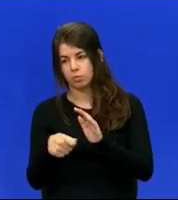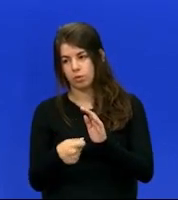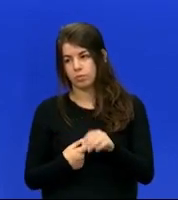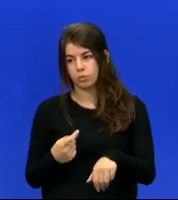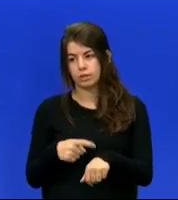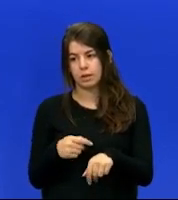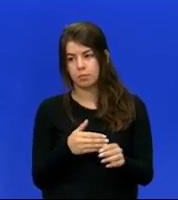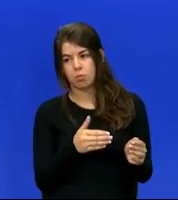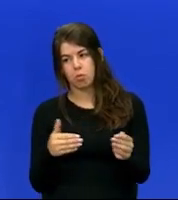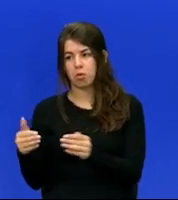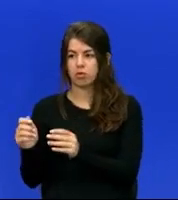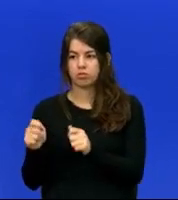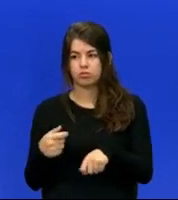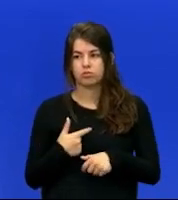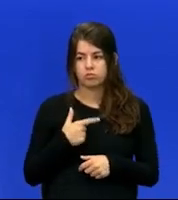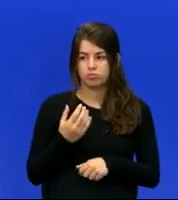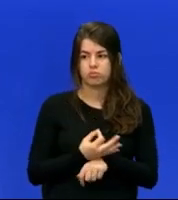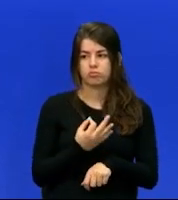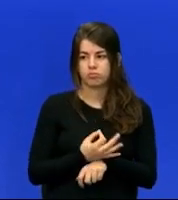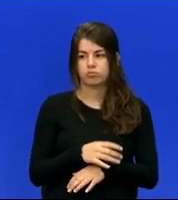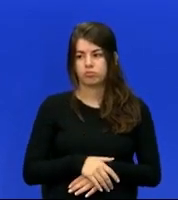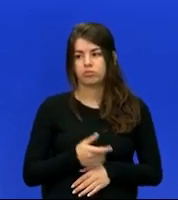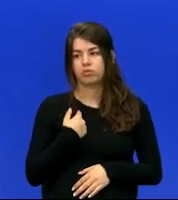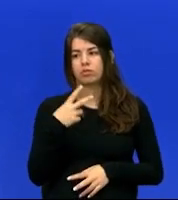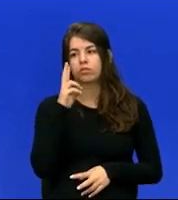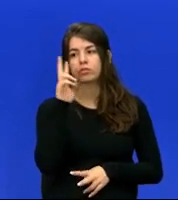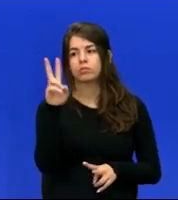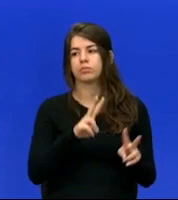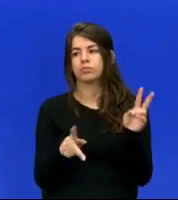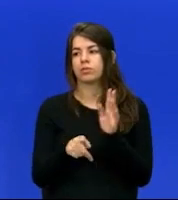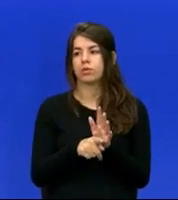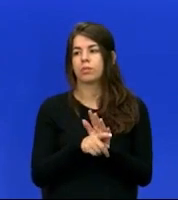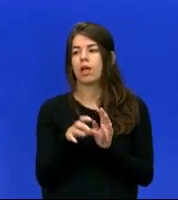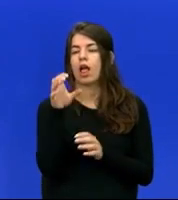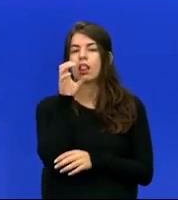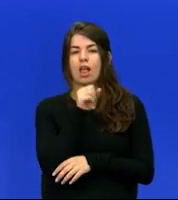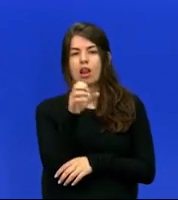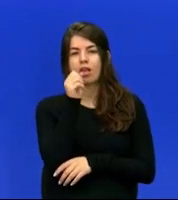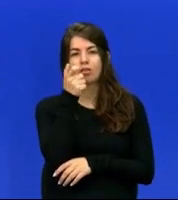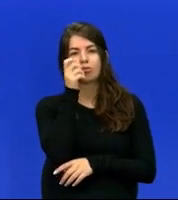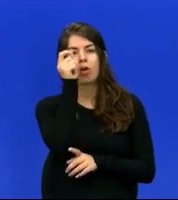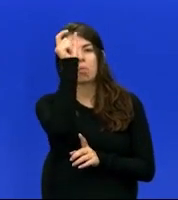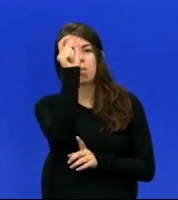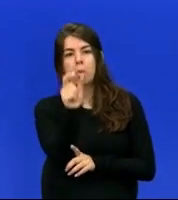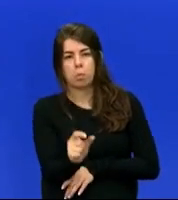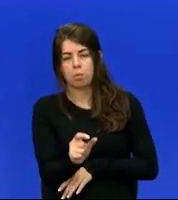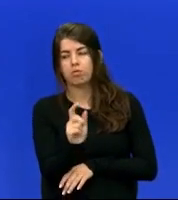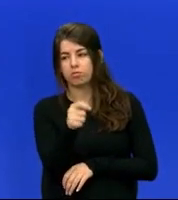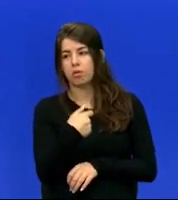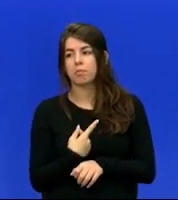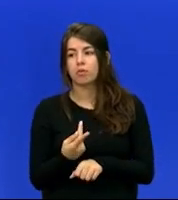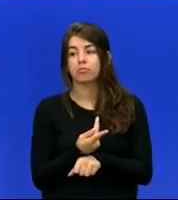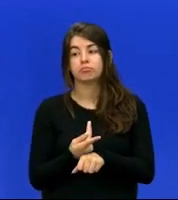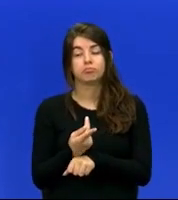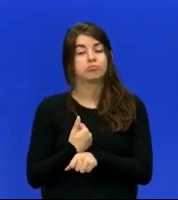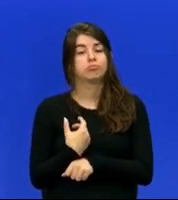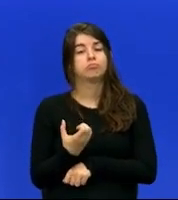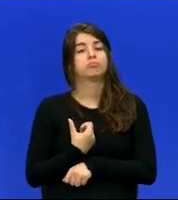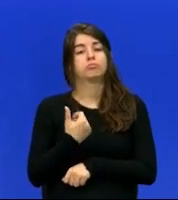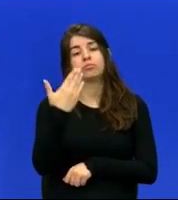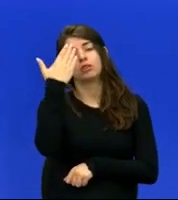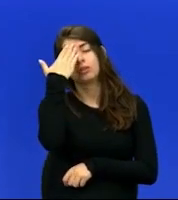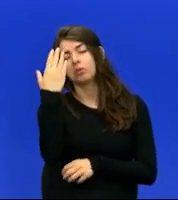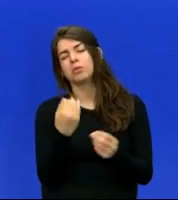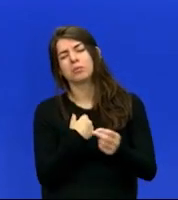do meu pneu. Ok? Então, observe que a área laranjinha aqui é a área procurada. Então, como é que